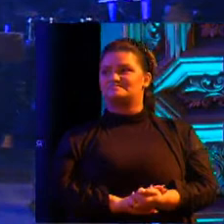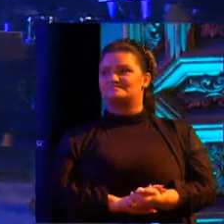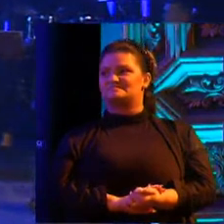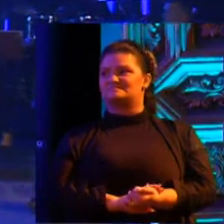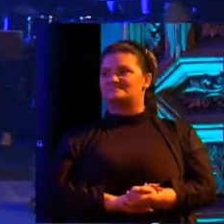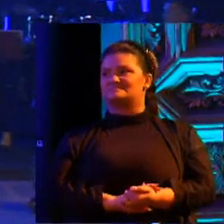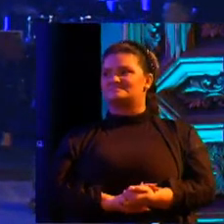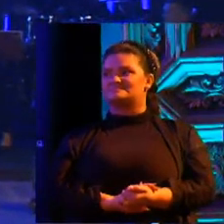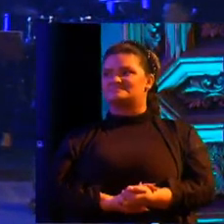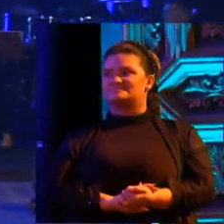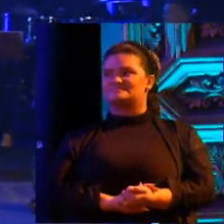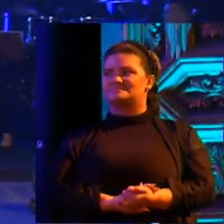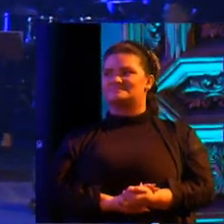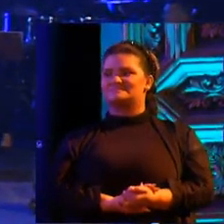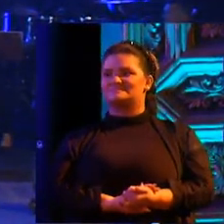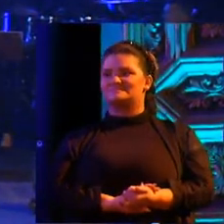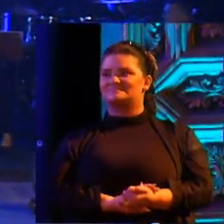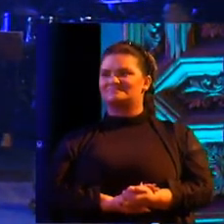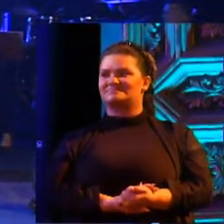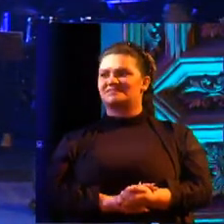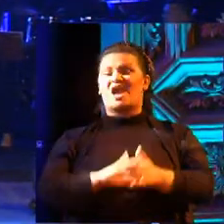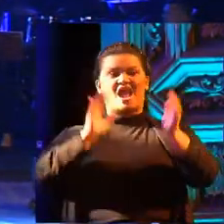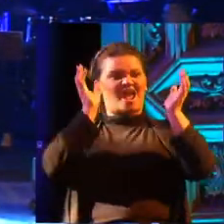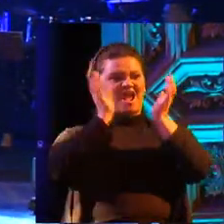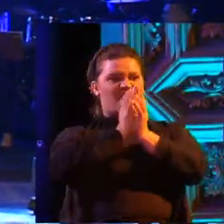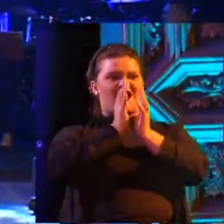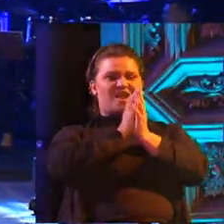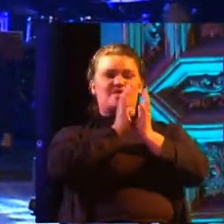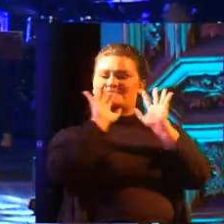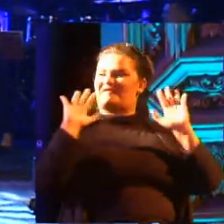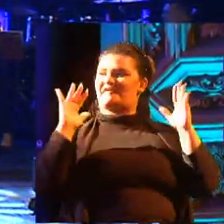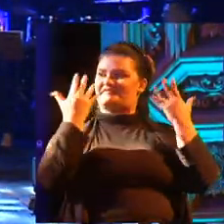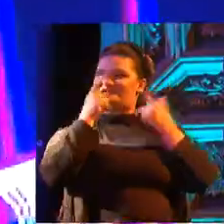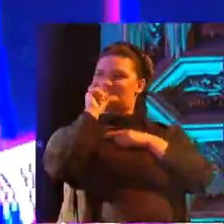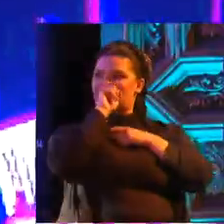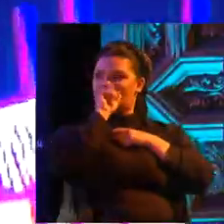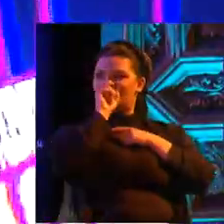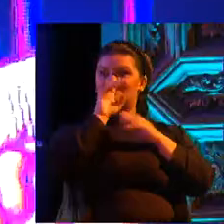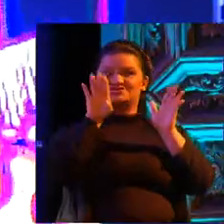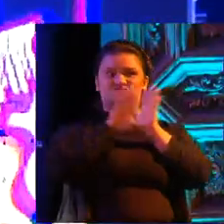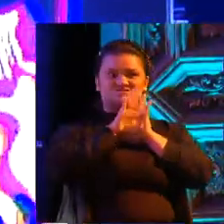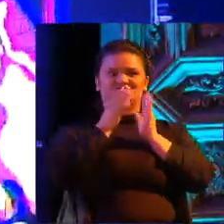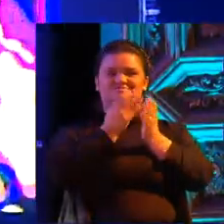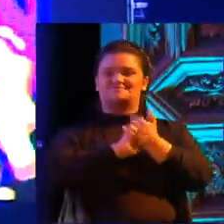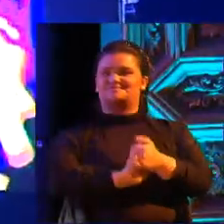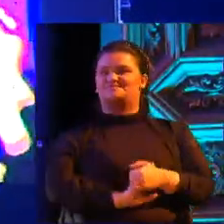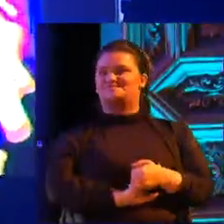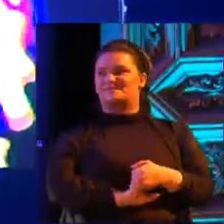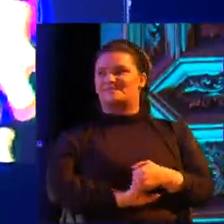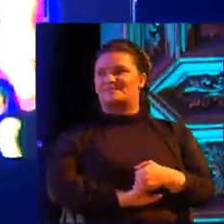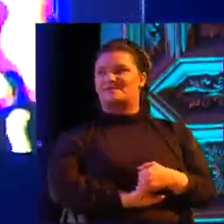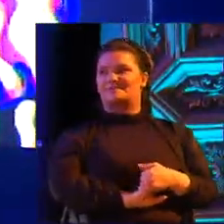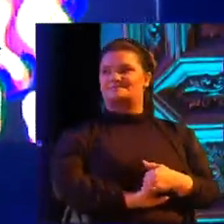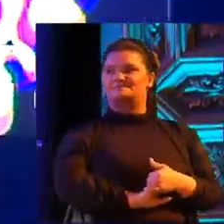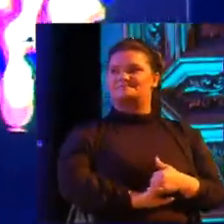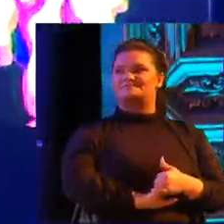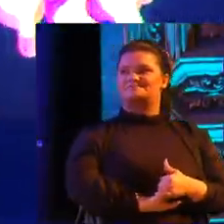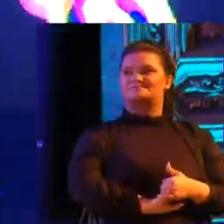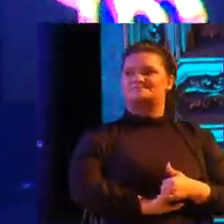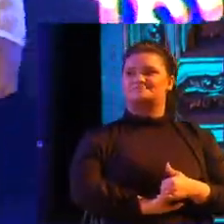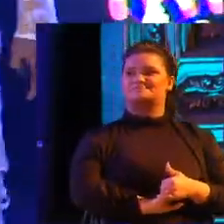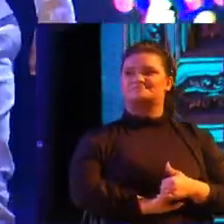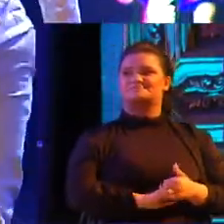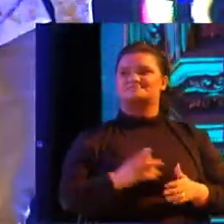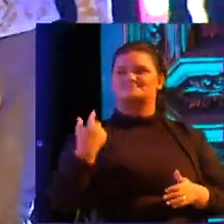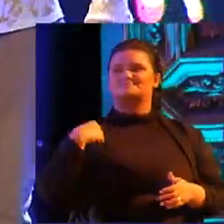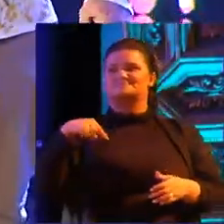chegou? Já chegou? Oi! Já estão aqui para receber a premiação. Da Dona Nete aqui. Cheguem mais, Dona por Nete, favor. A gente